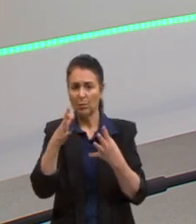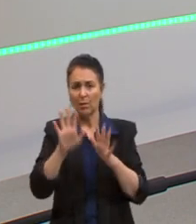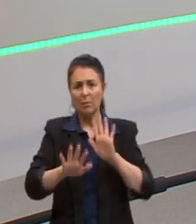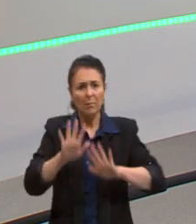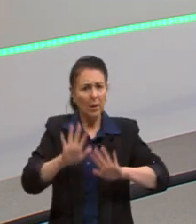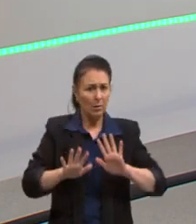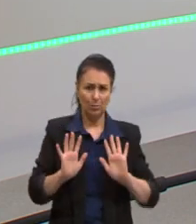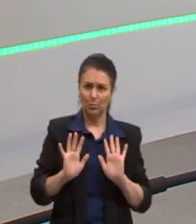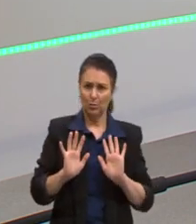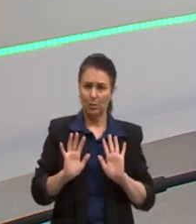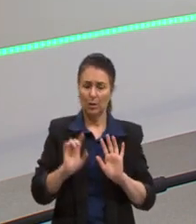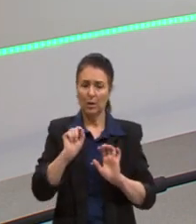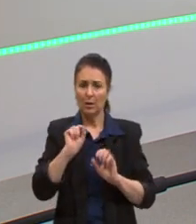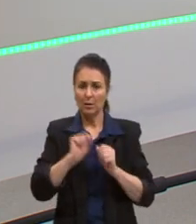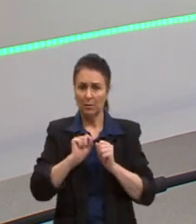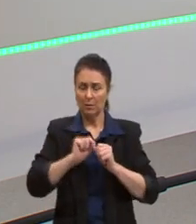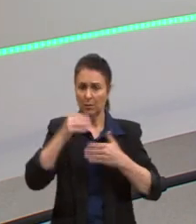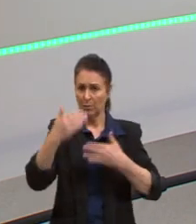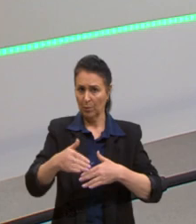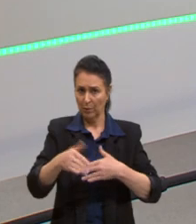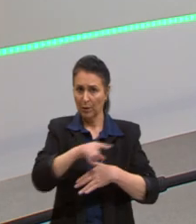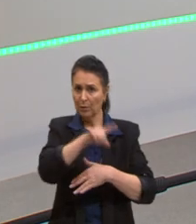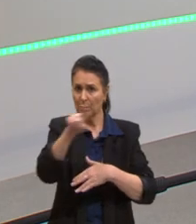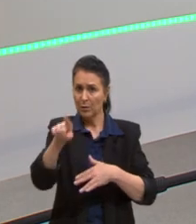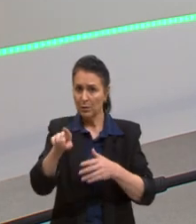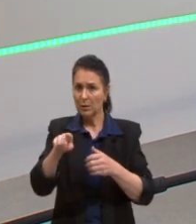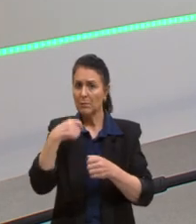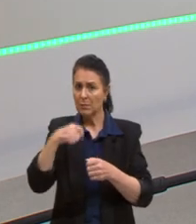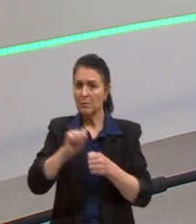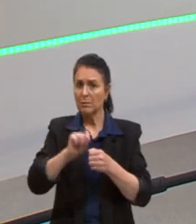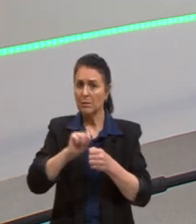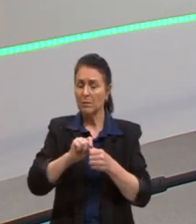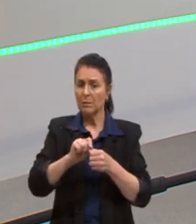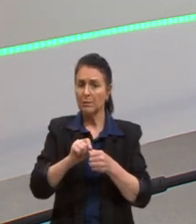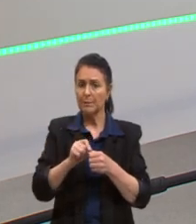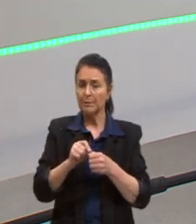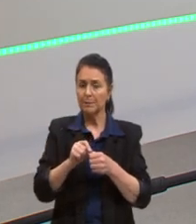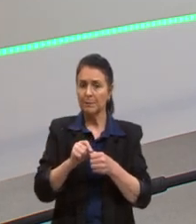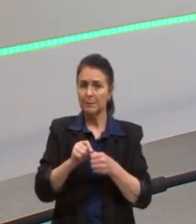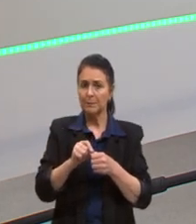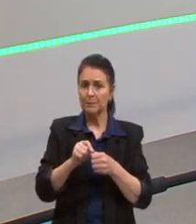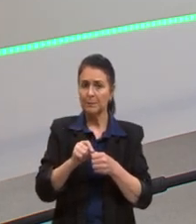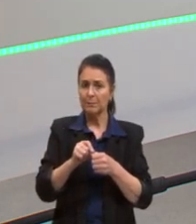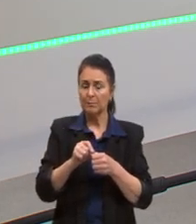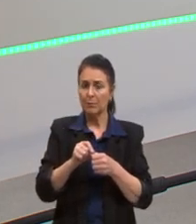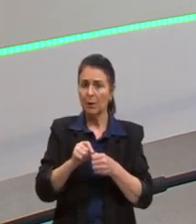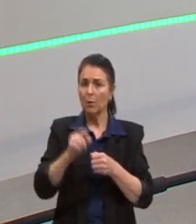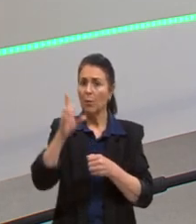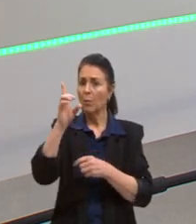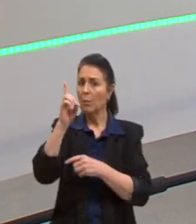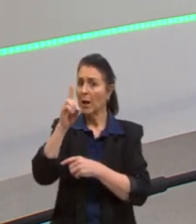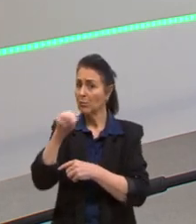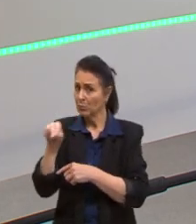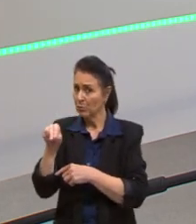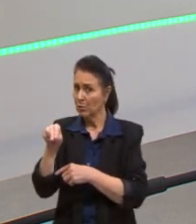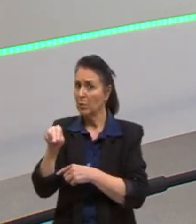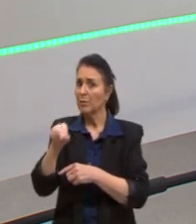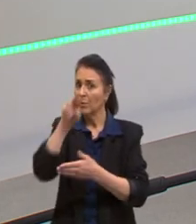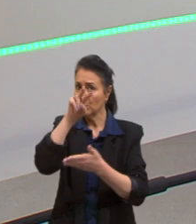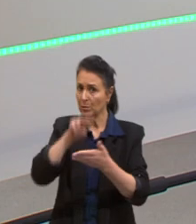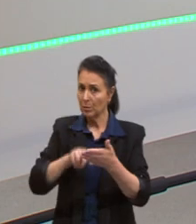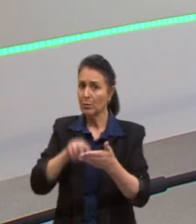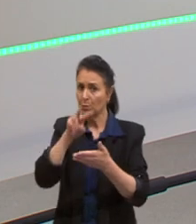Faria também muito dos produtores da prova vocês vão ter que fazer bastante uma dinâmica de leitura e